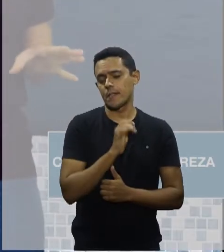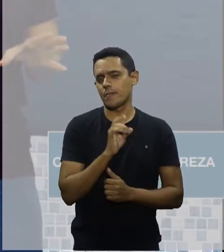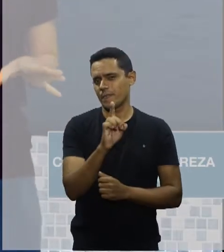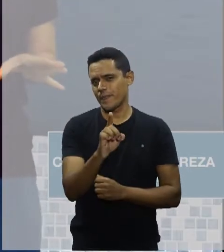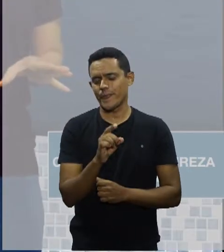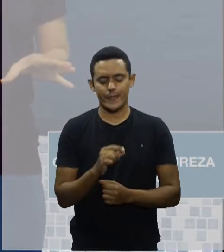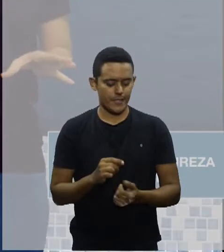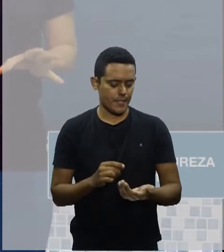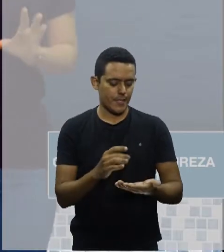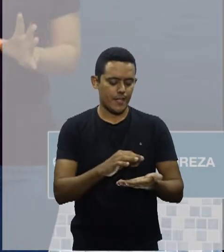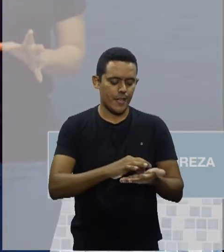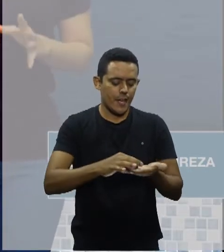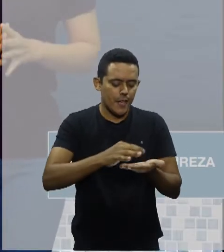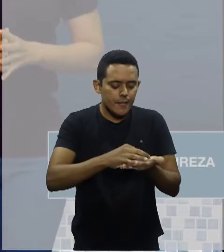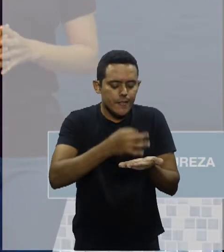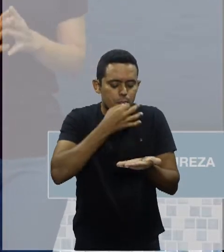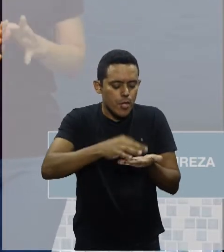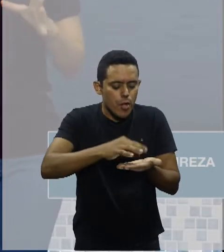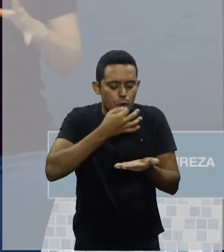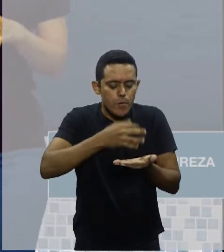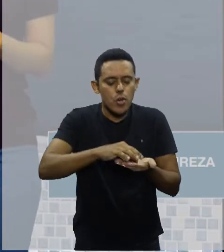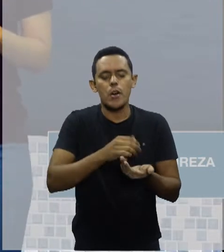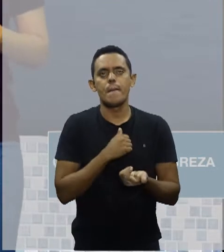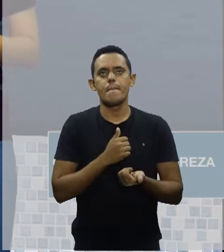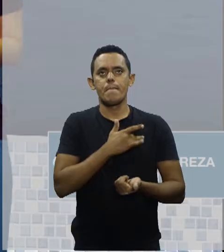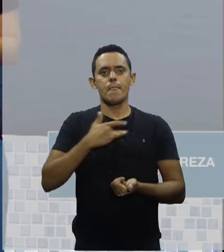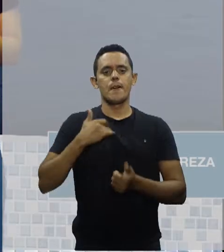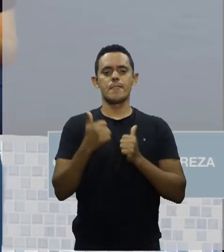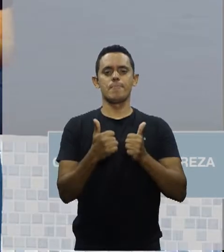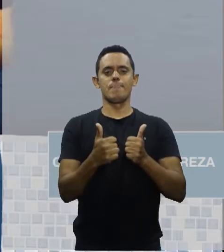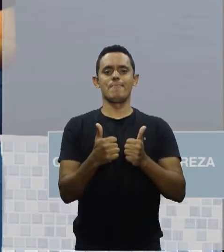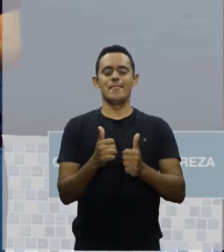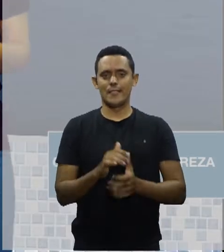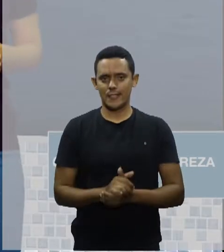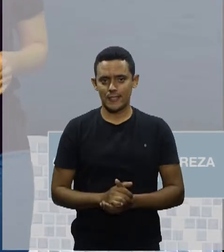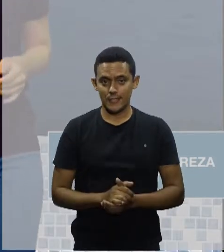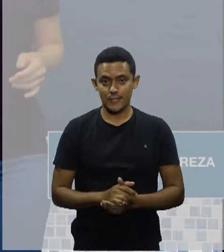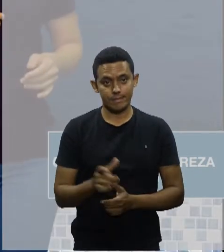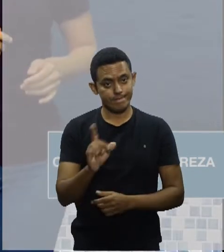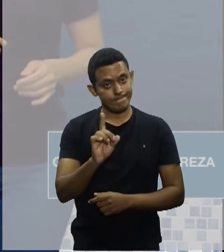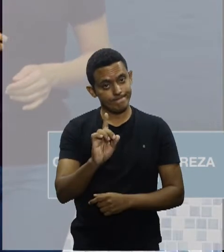monte de porcaria por aí. Isso aí não vai ajudar a fortalecer seu sistema imunológico.